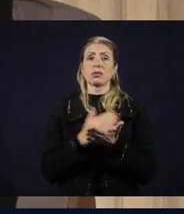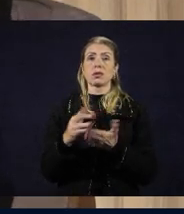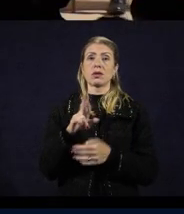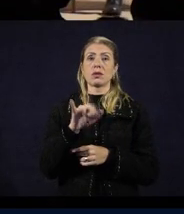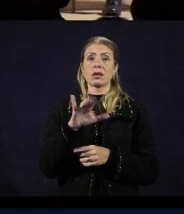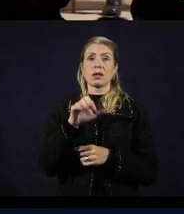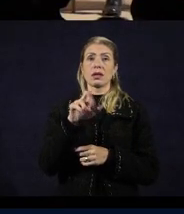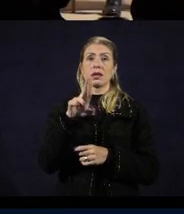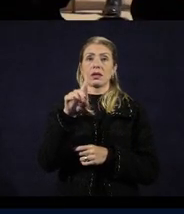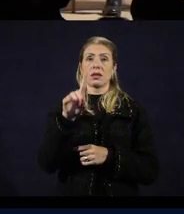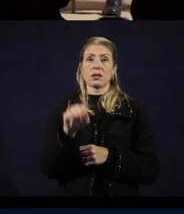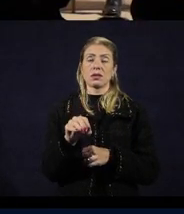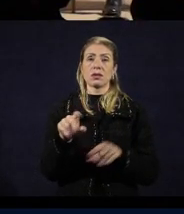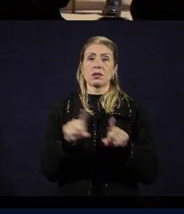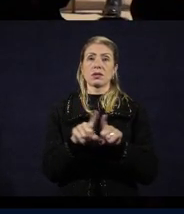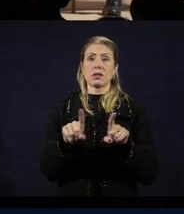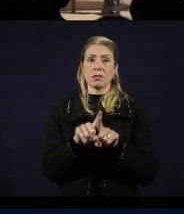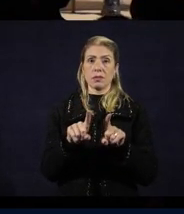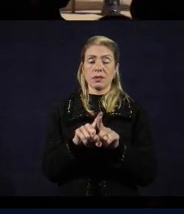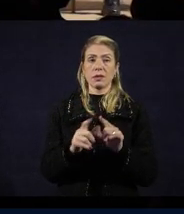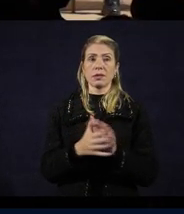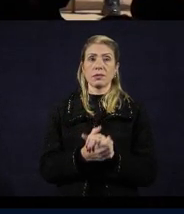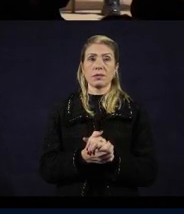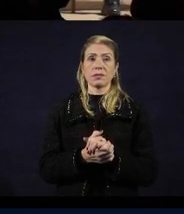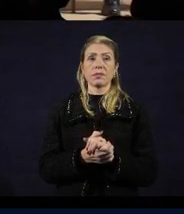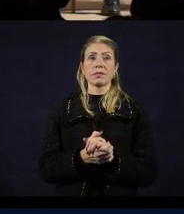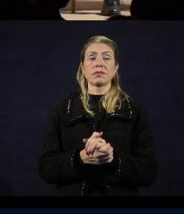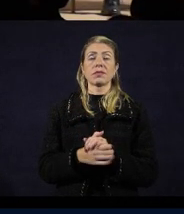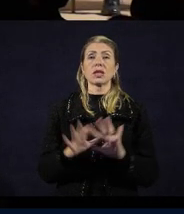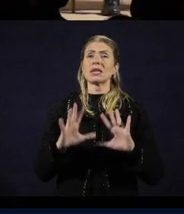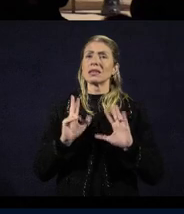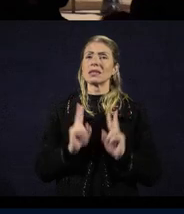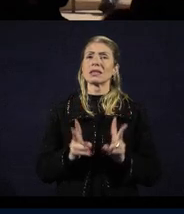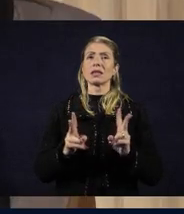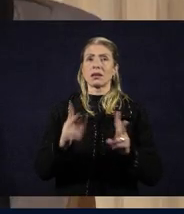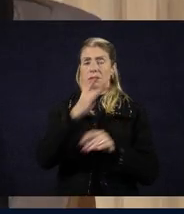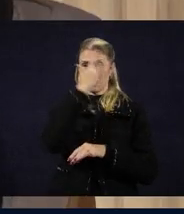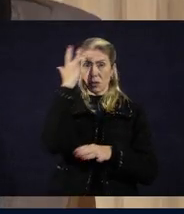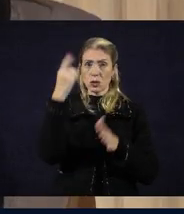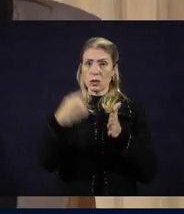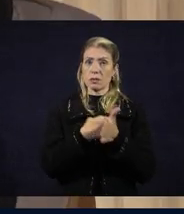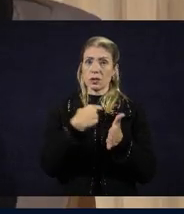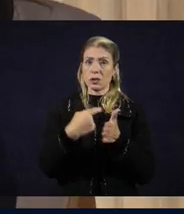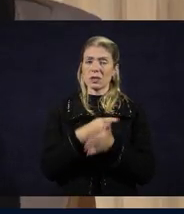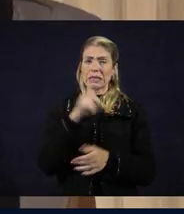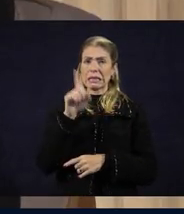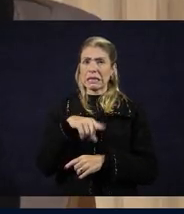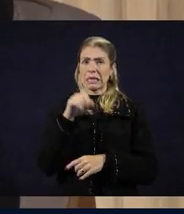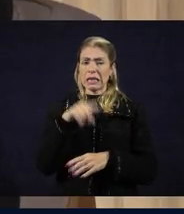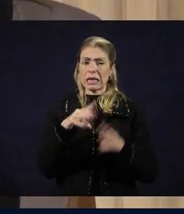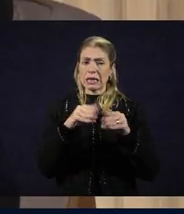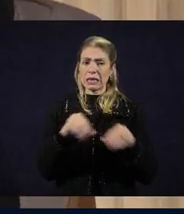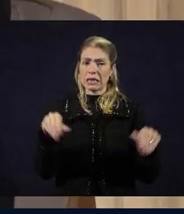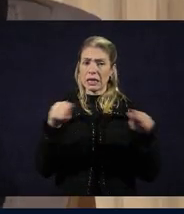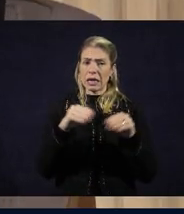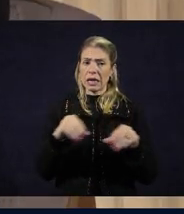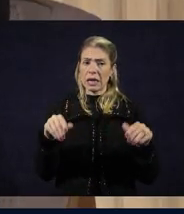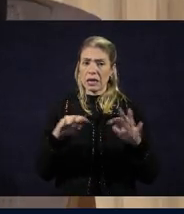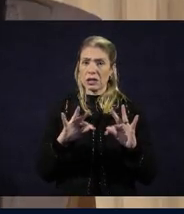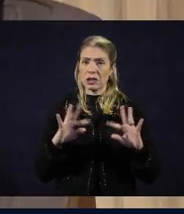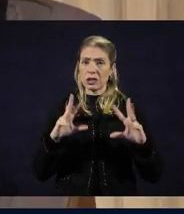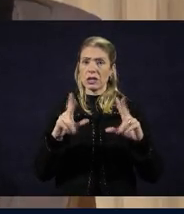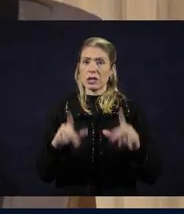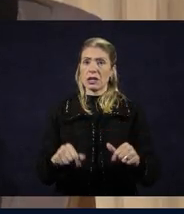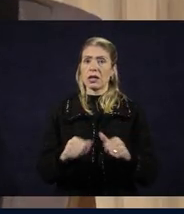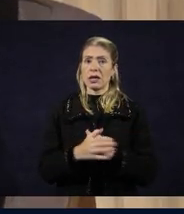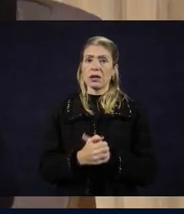e seguir na sequência do André e do Ivo é sempre nos questionam né Será que as terras agrícolas no geral sejam elas